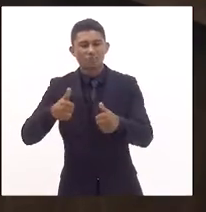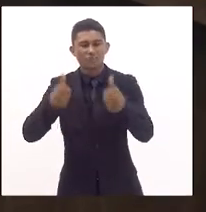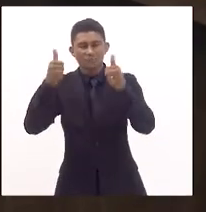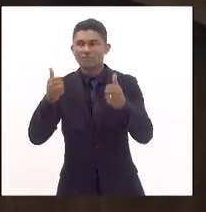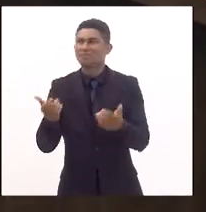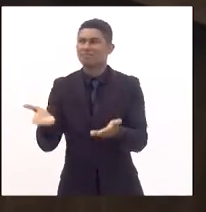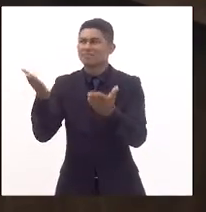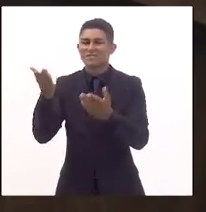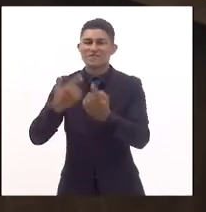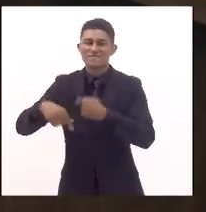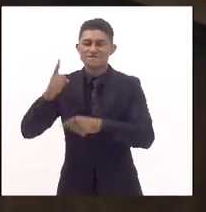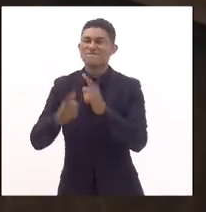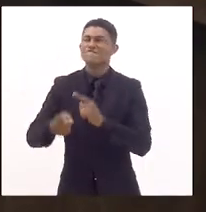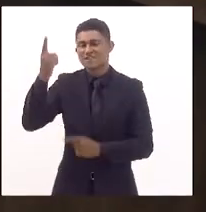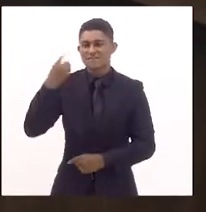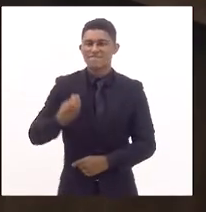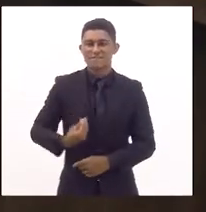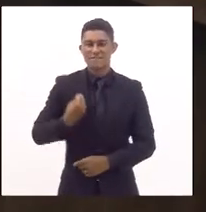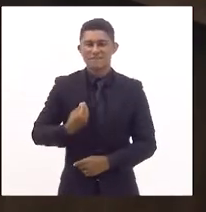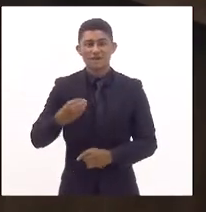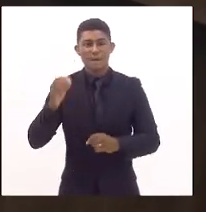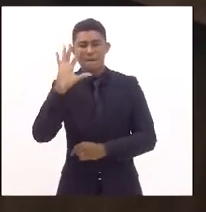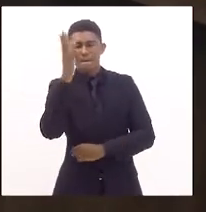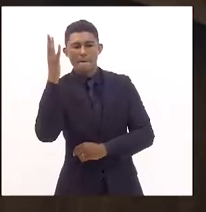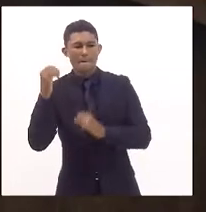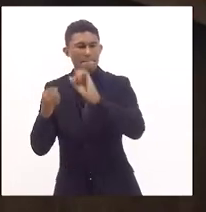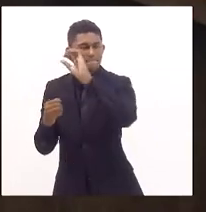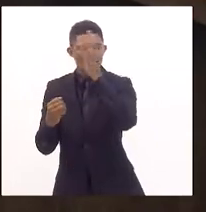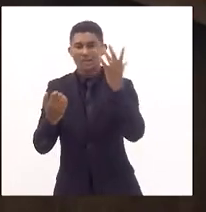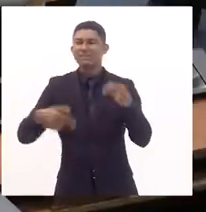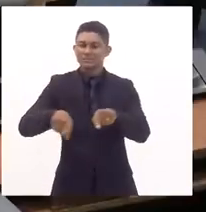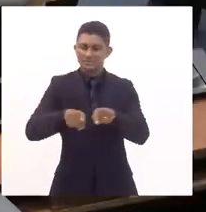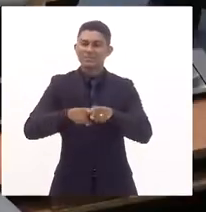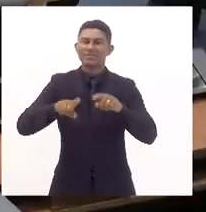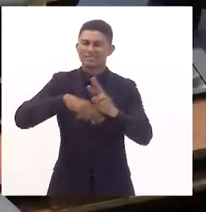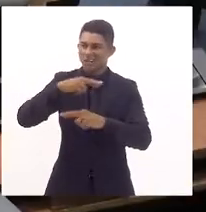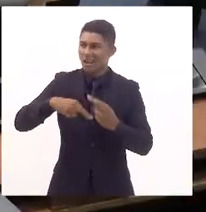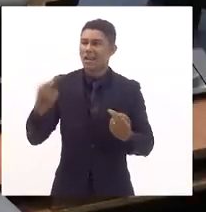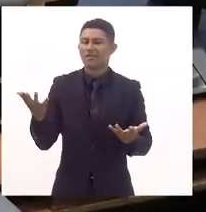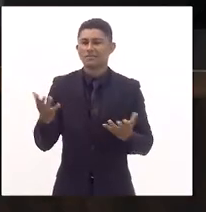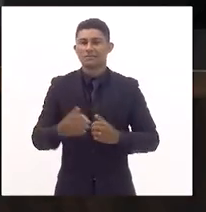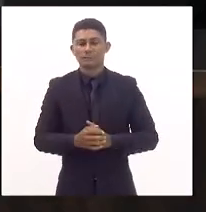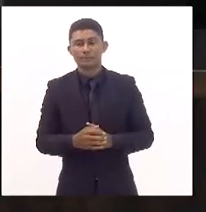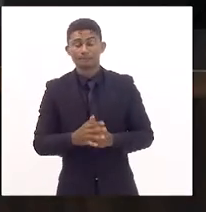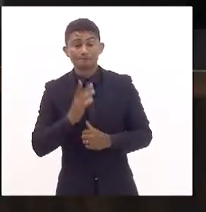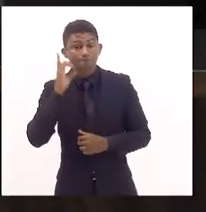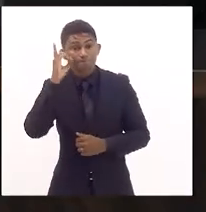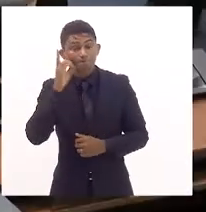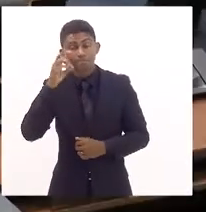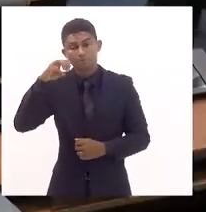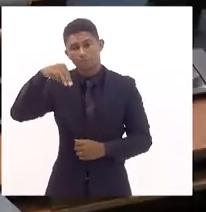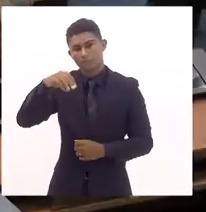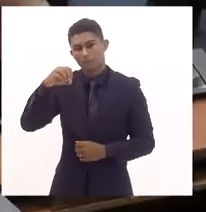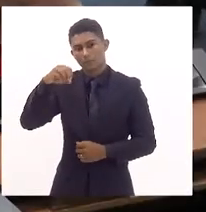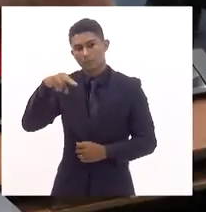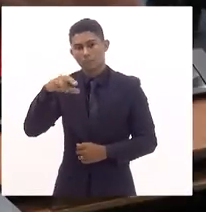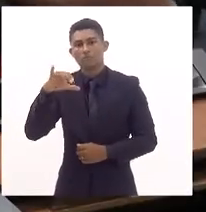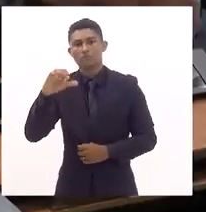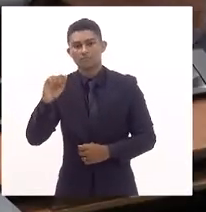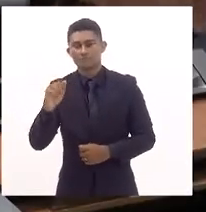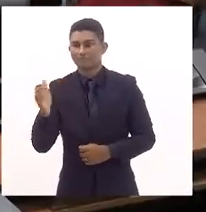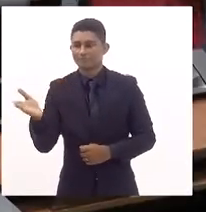viva a cooperativa, viva o meio ambiente e viva a reciclagem. Deputada Mônica.